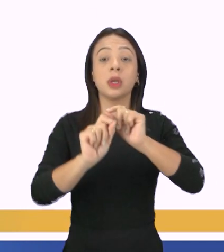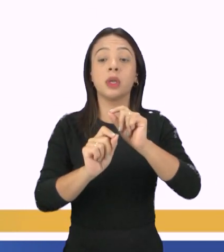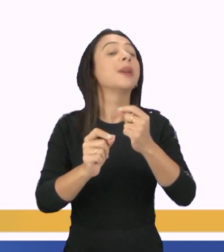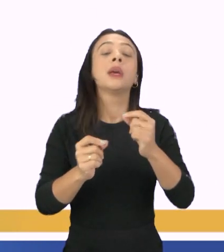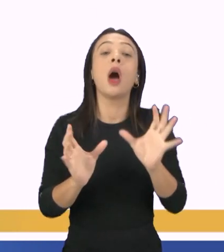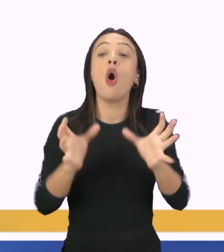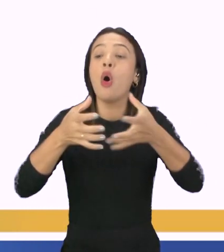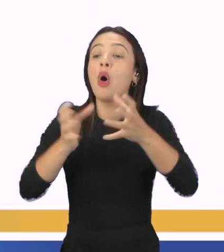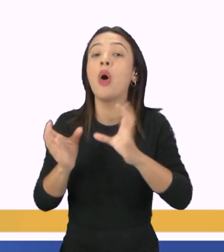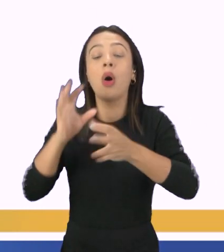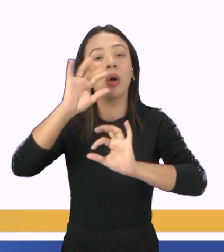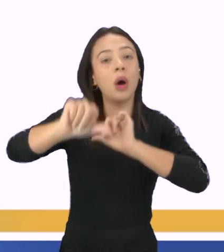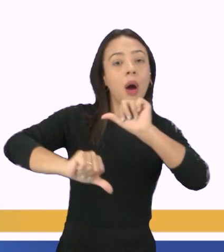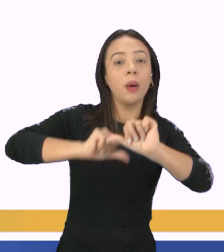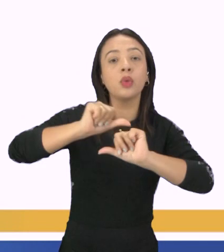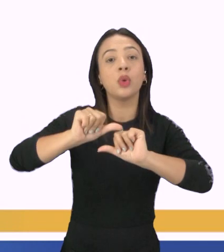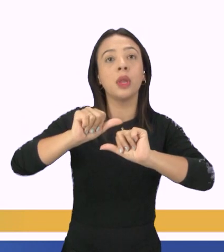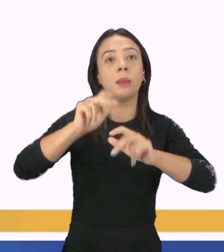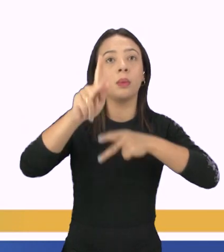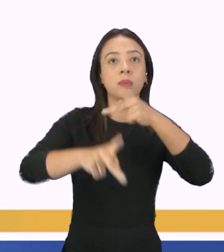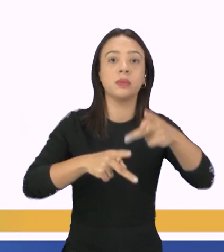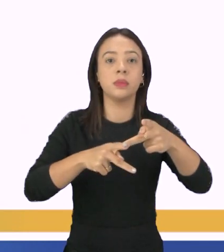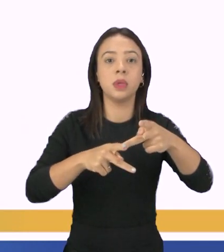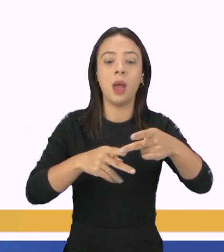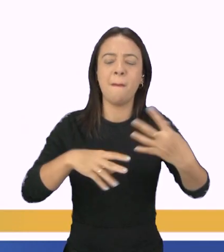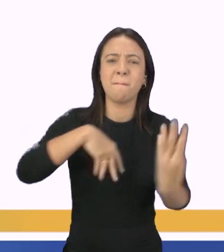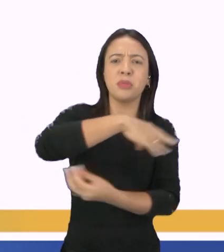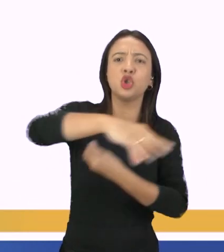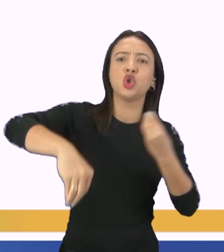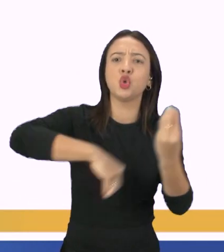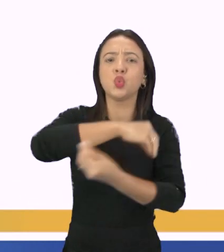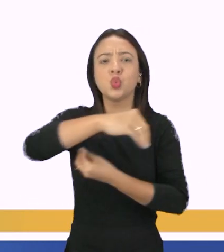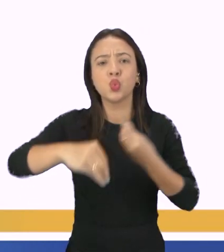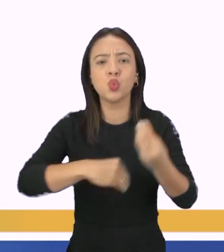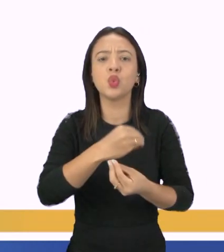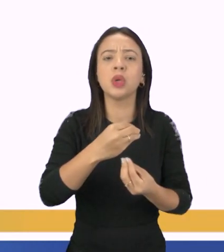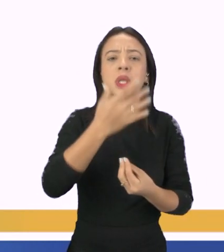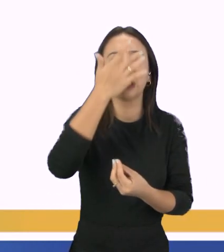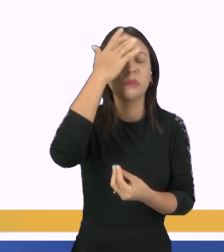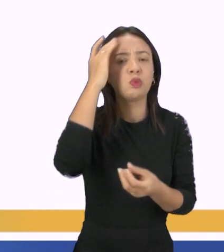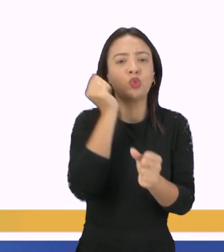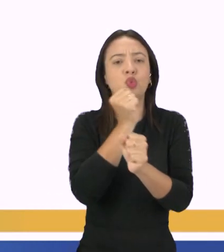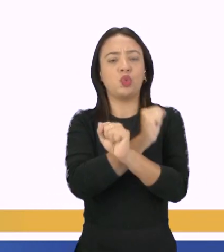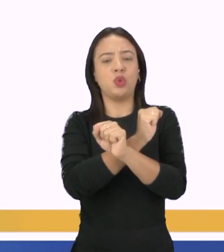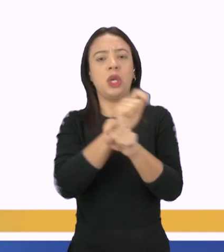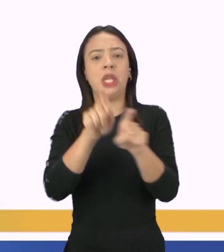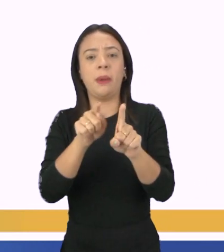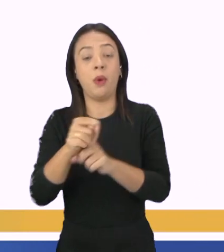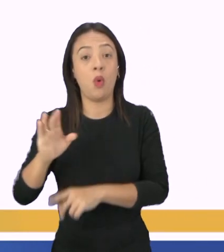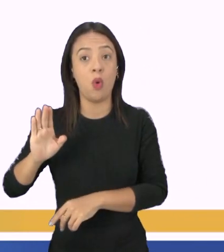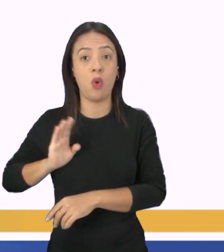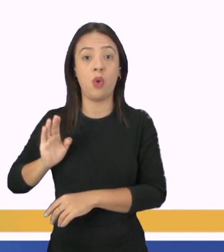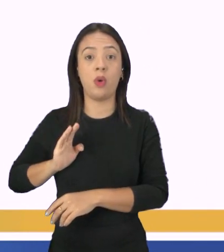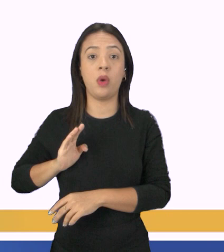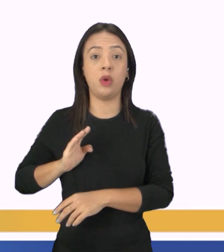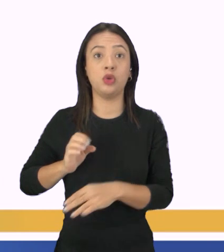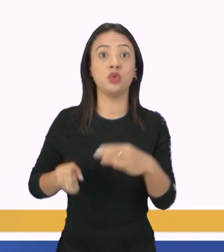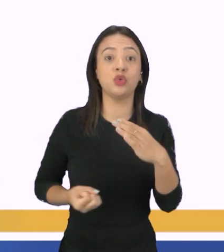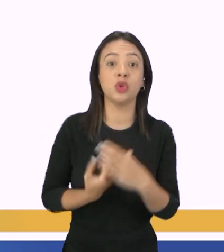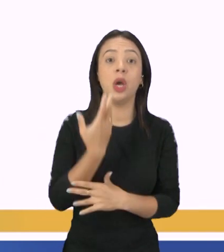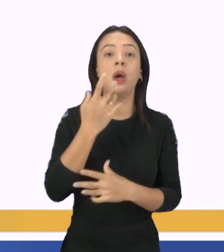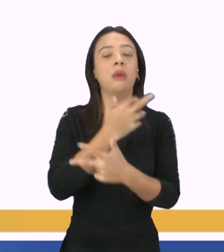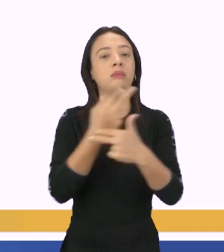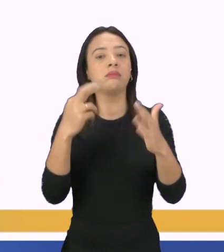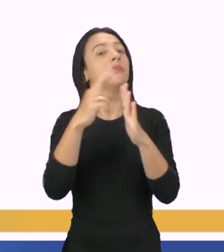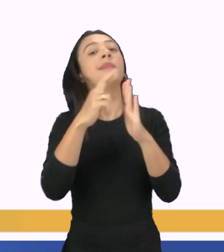A miscigenação e a intimidade entre a Casa Grande e a senzala resultaram em mecanismos de